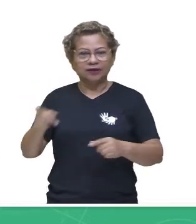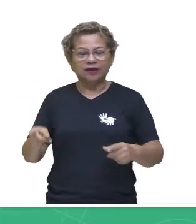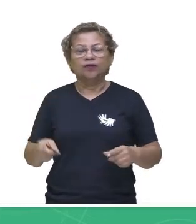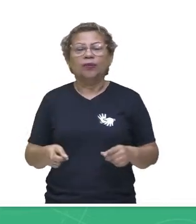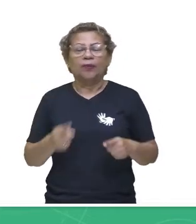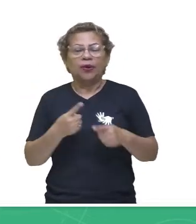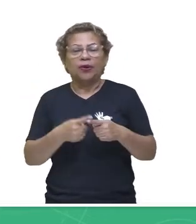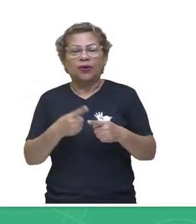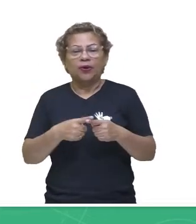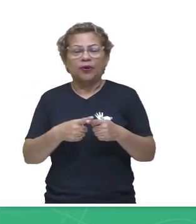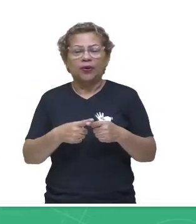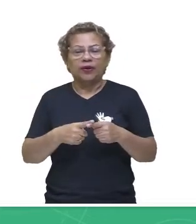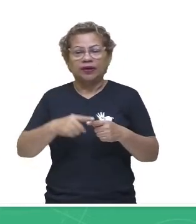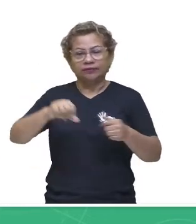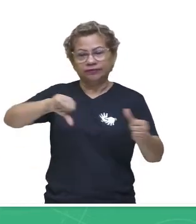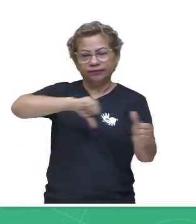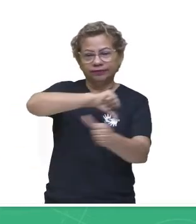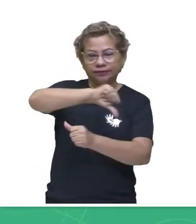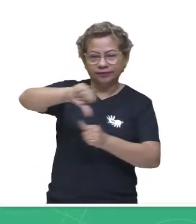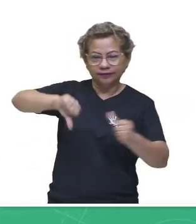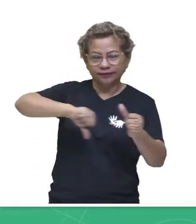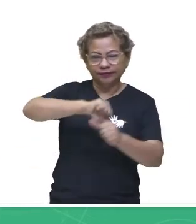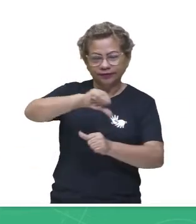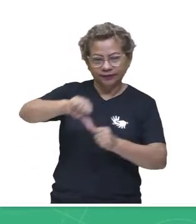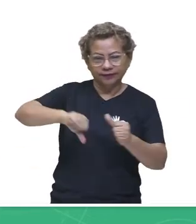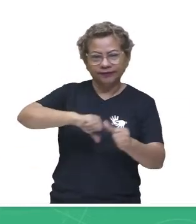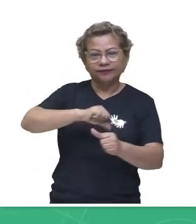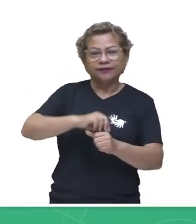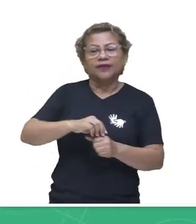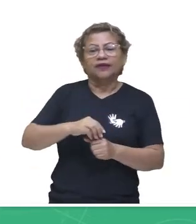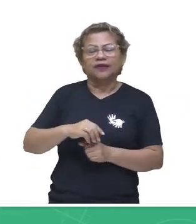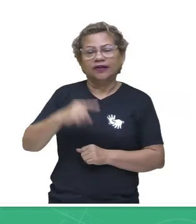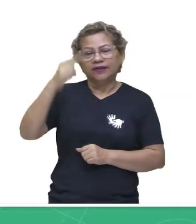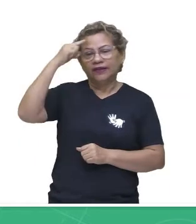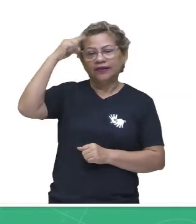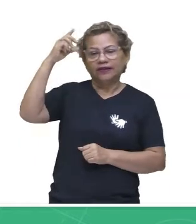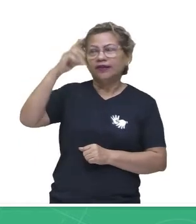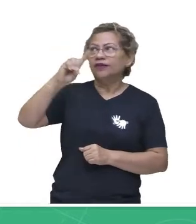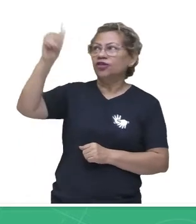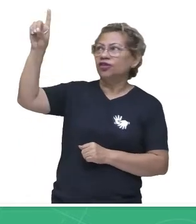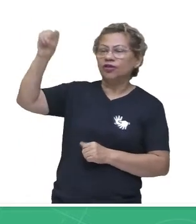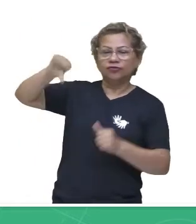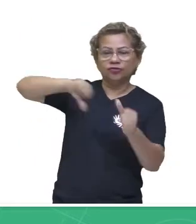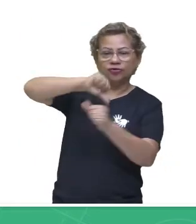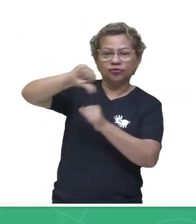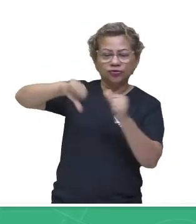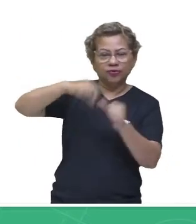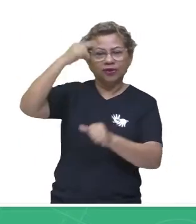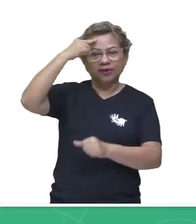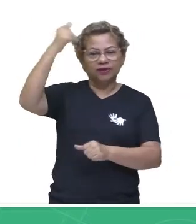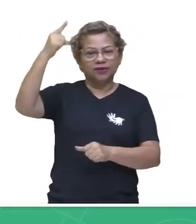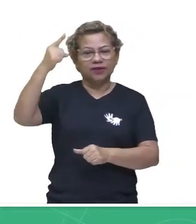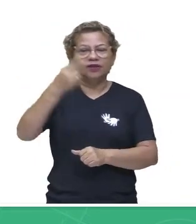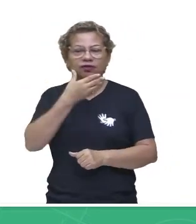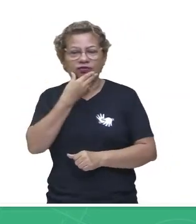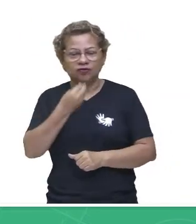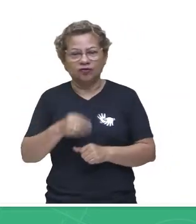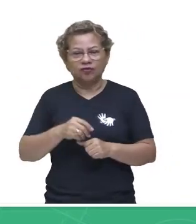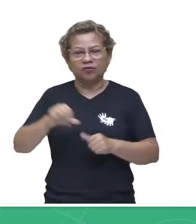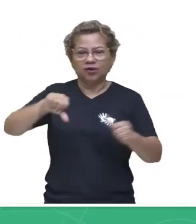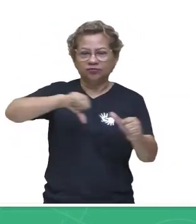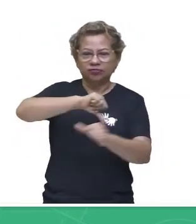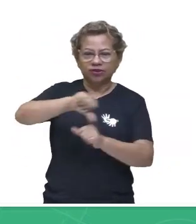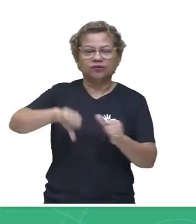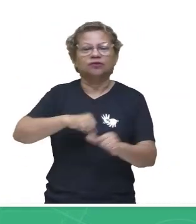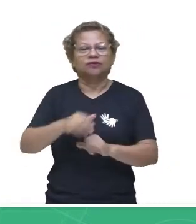e passamos para o antropocentrismo, para a ideia do homem. Perfeito, então, espero que tenham acompanhado,